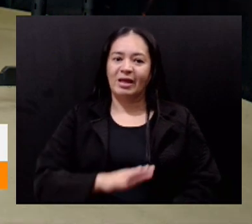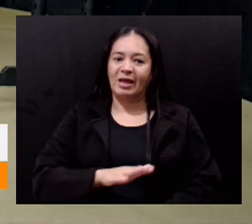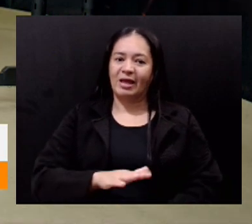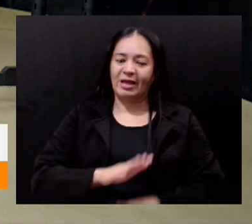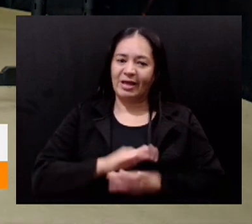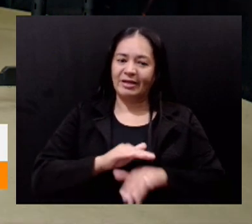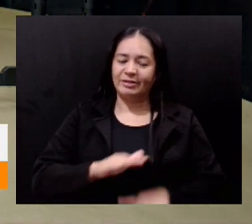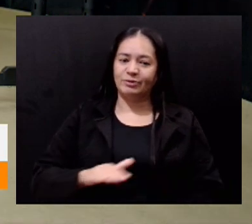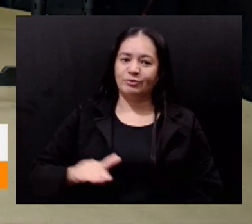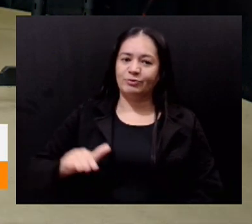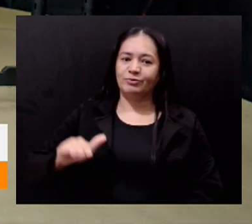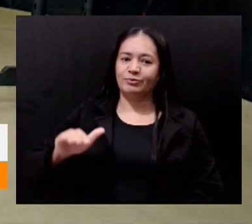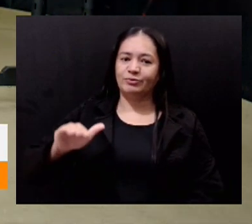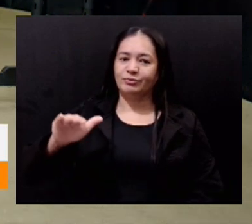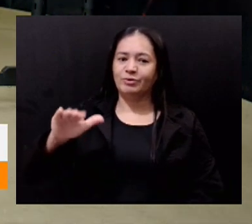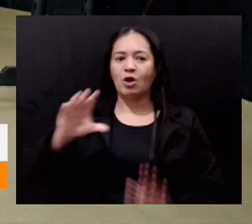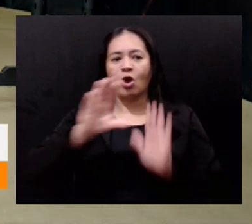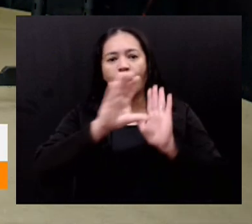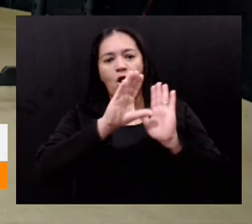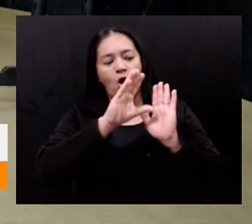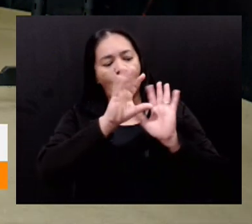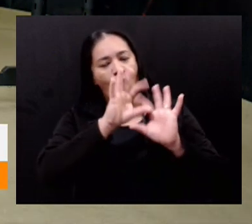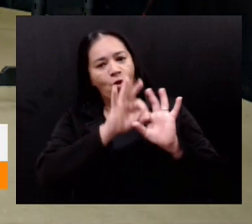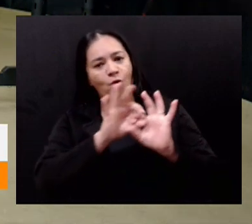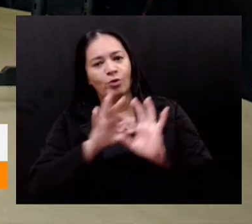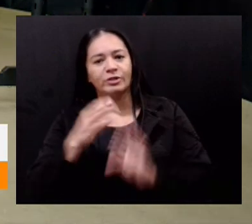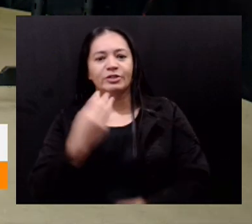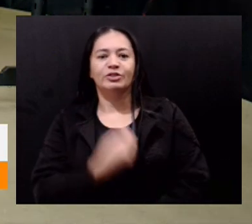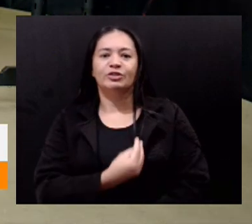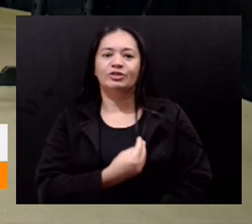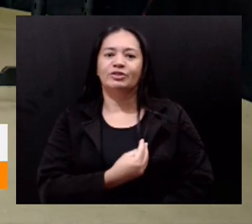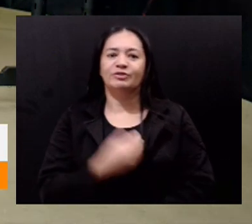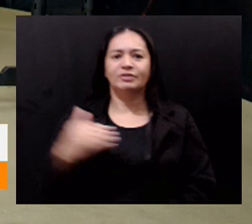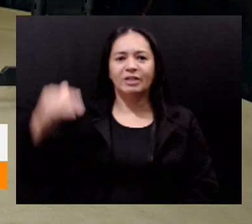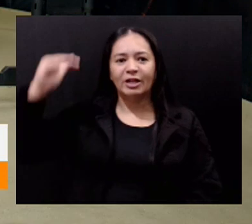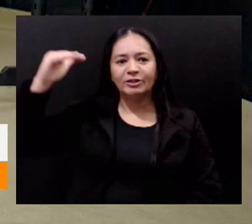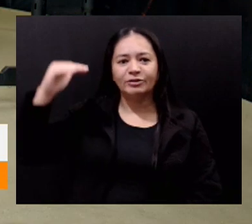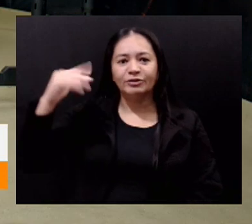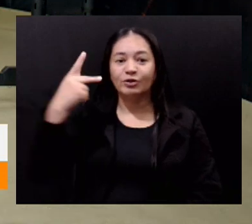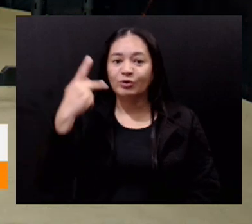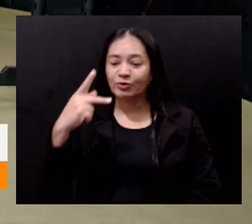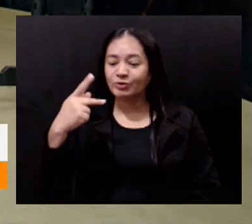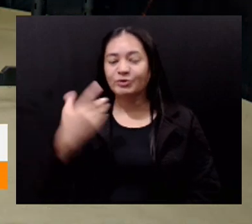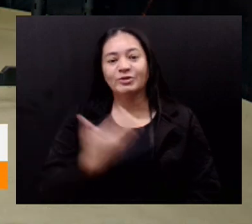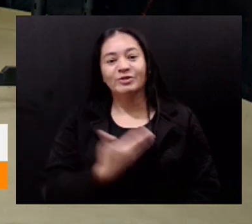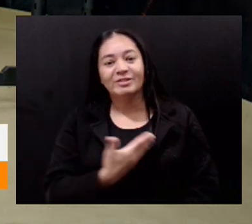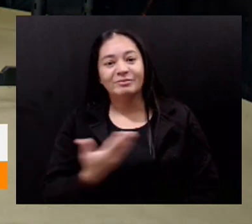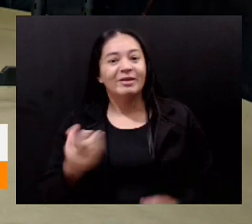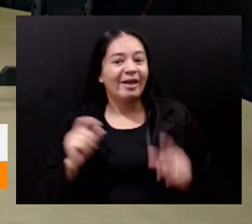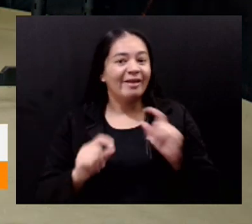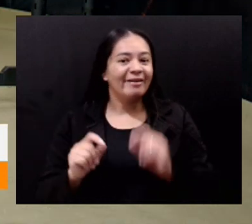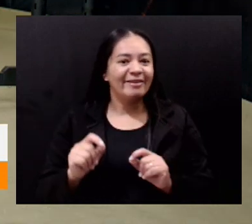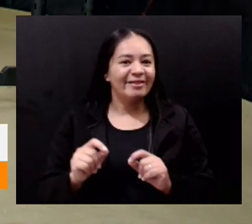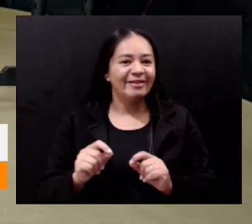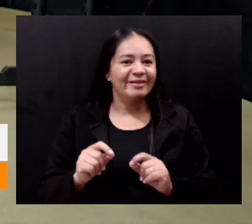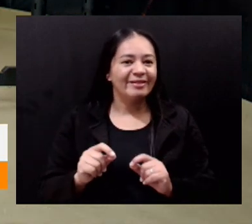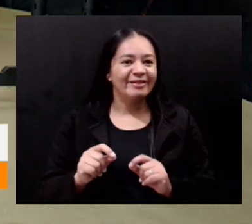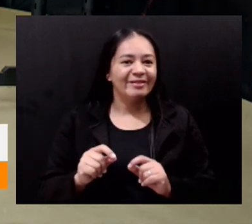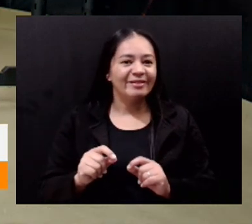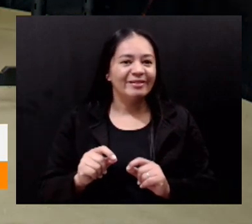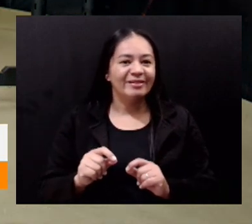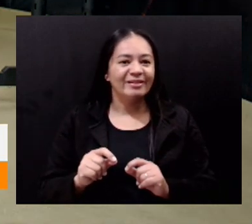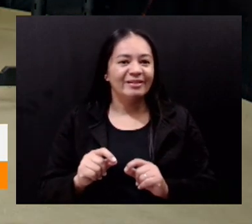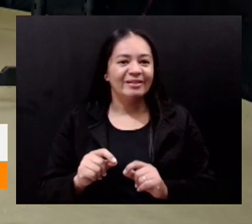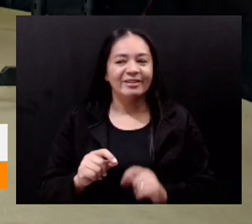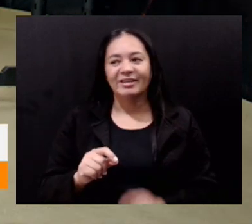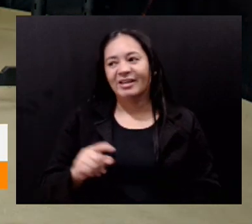contexto de vida adulta conforme seus amigos. É, quem são Sim. seus amiguinhos, Quem né, de são os seus escola? amigos? É aquele É, velho ditado que a gente é. escuta sempre: "Me diz com quem tu andas, Que